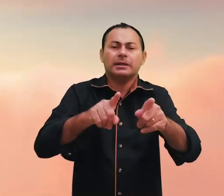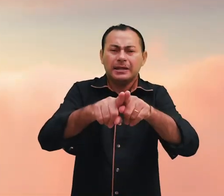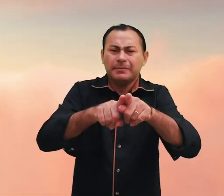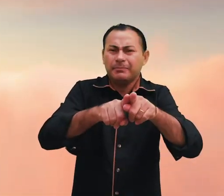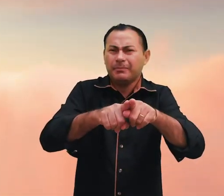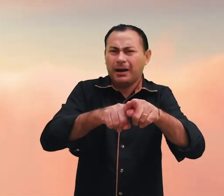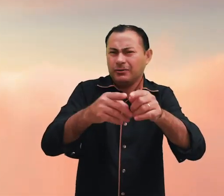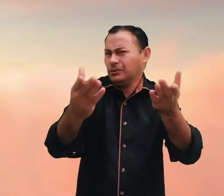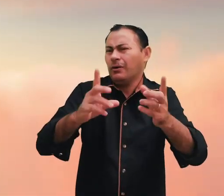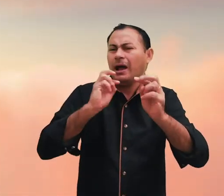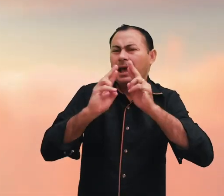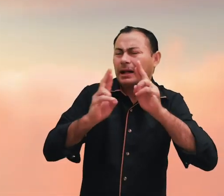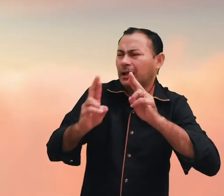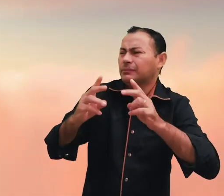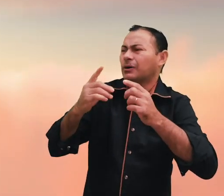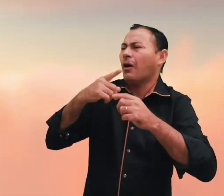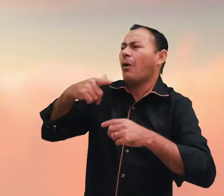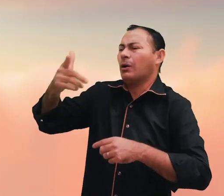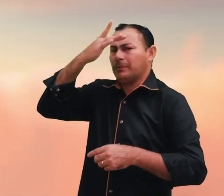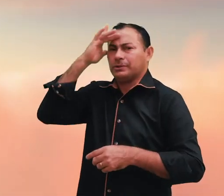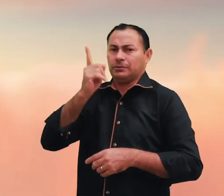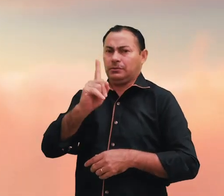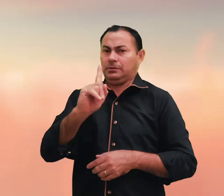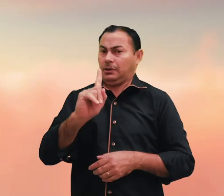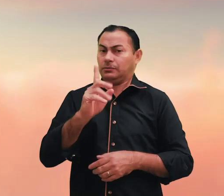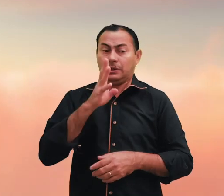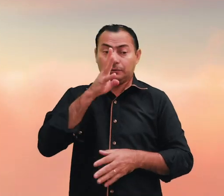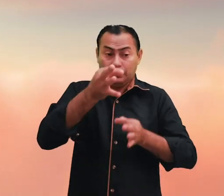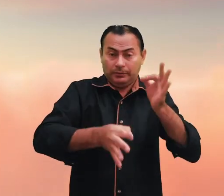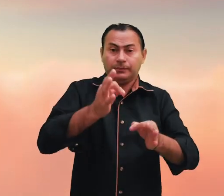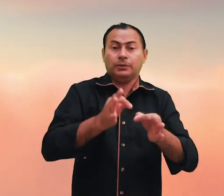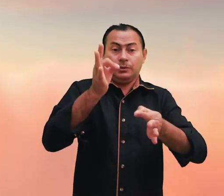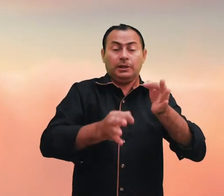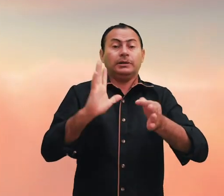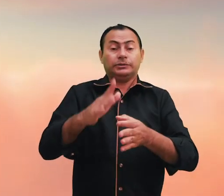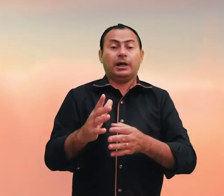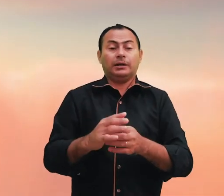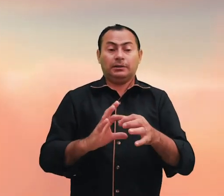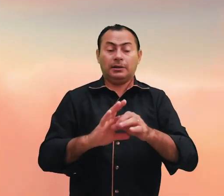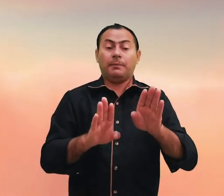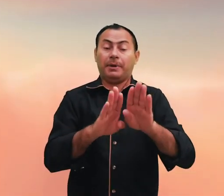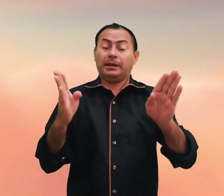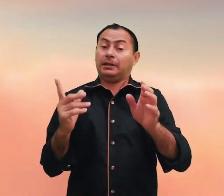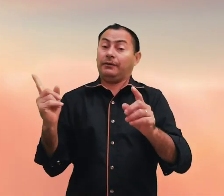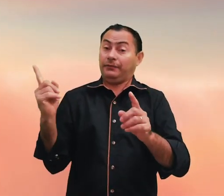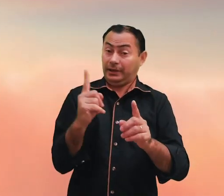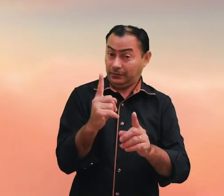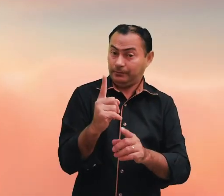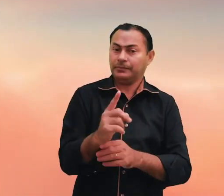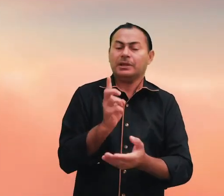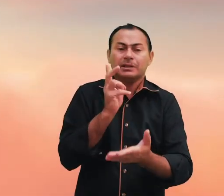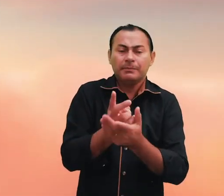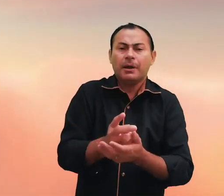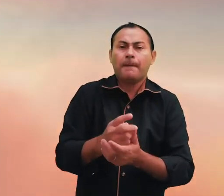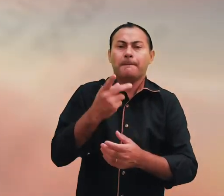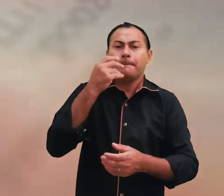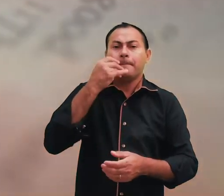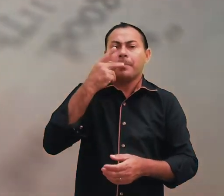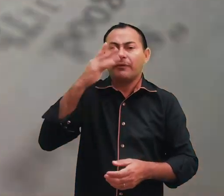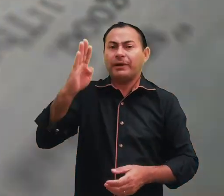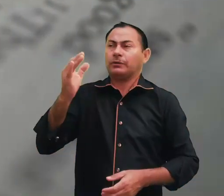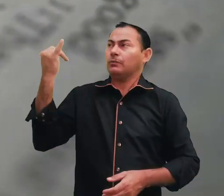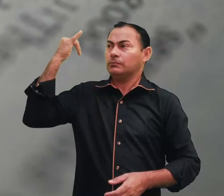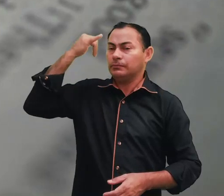se queixem uns dos outros, para que não sejam julgados. O juiz já está às portas. Sempre que os profetas ou